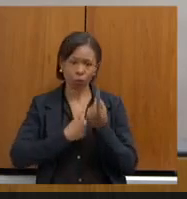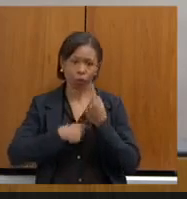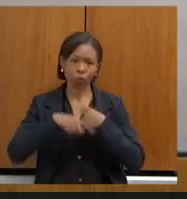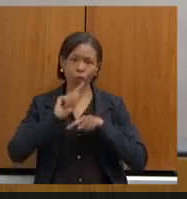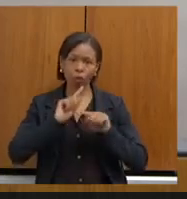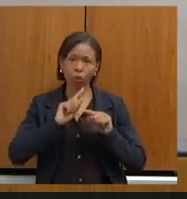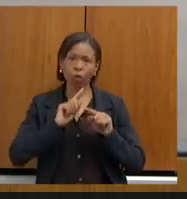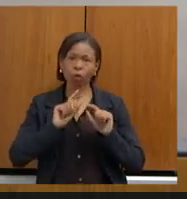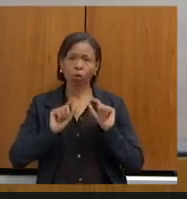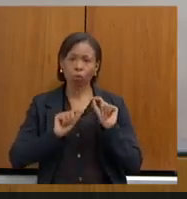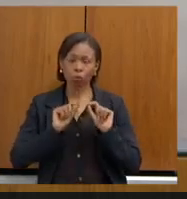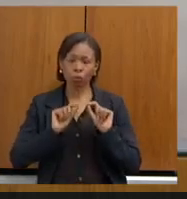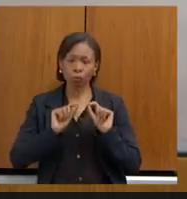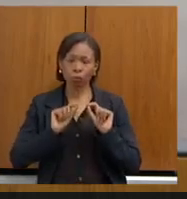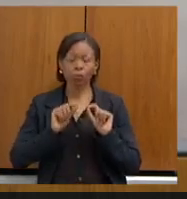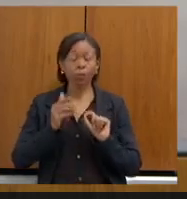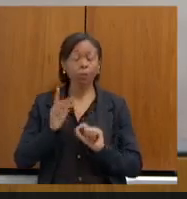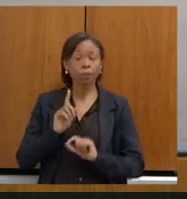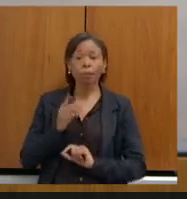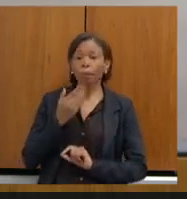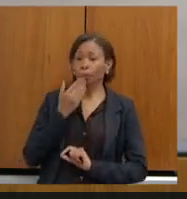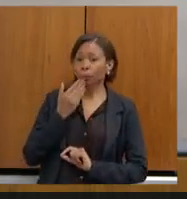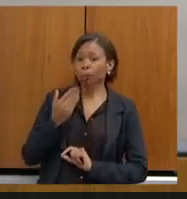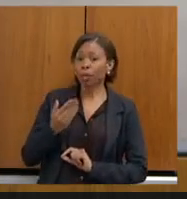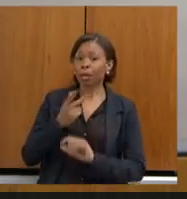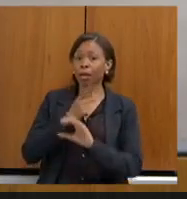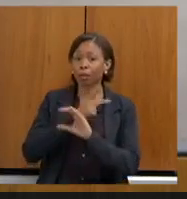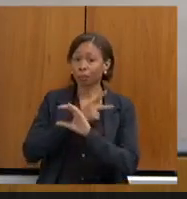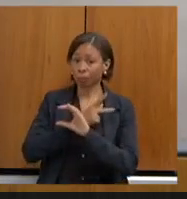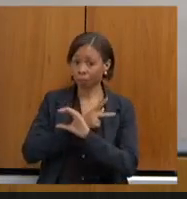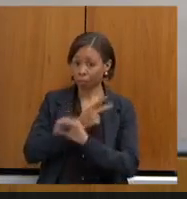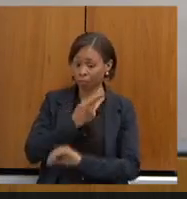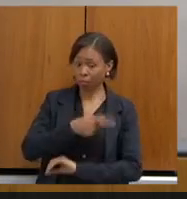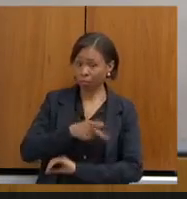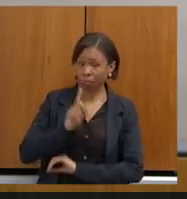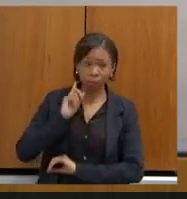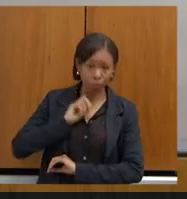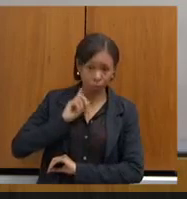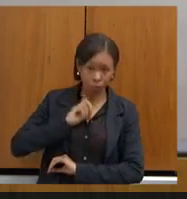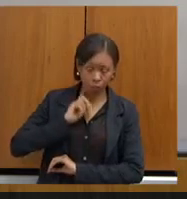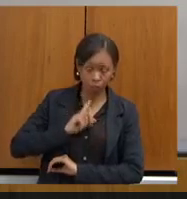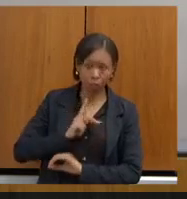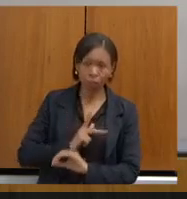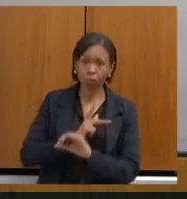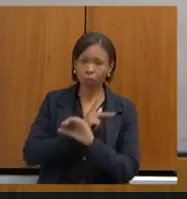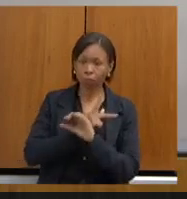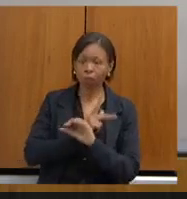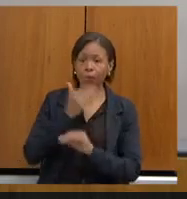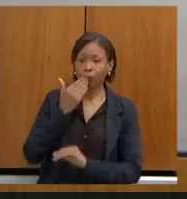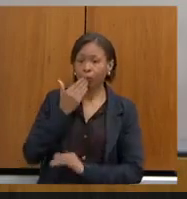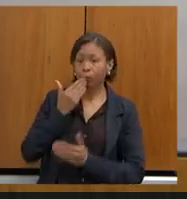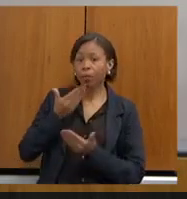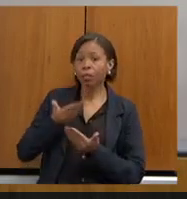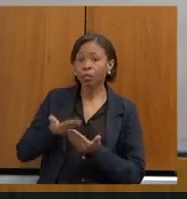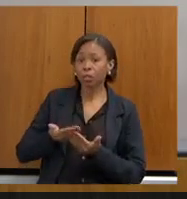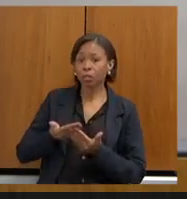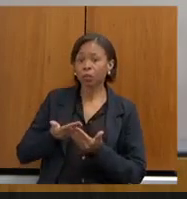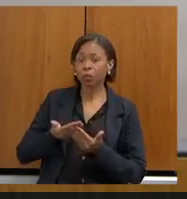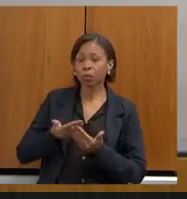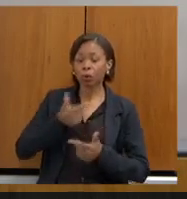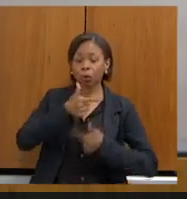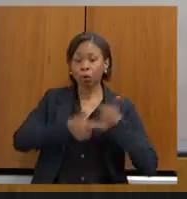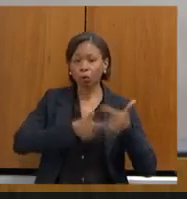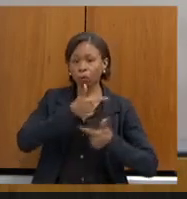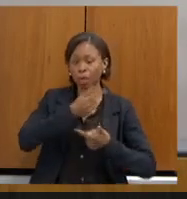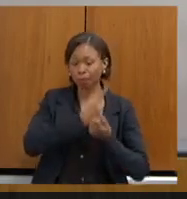é o melhor seja encaminhada à polícia civil do Estado de Minas Gerais a pcmg pedindo providências para que você conseguir promoção por antiguidade